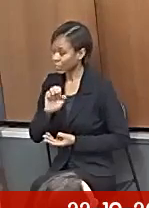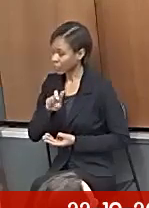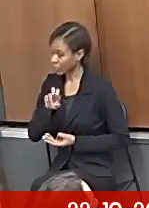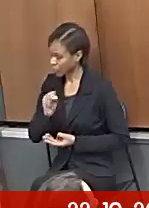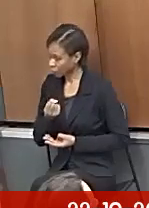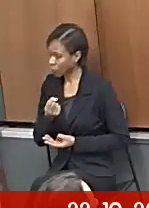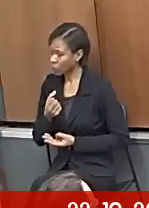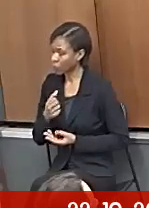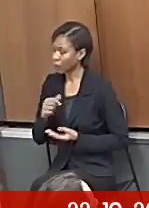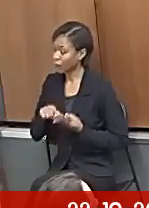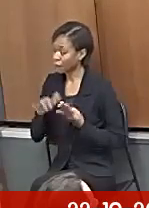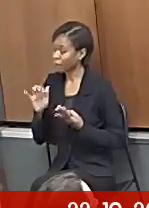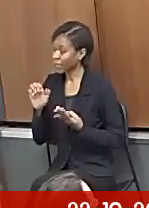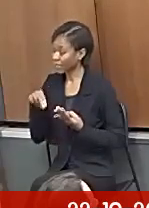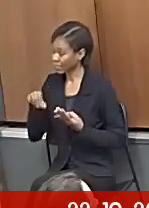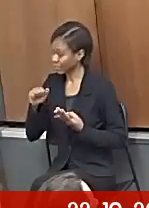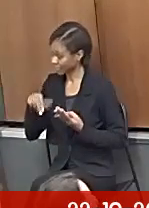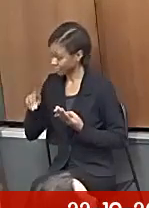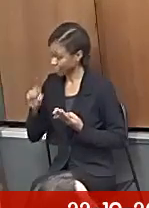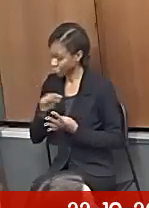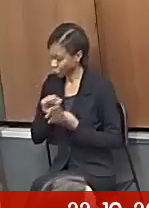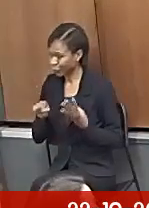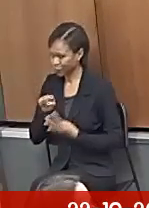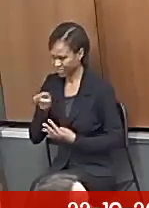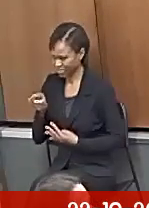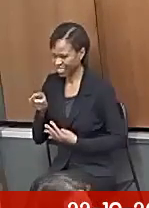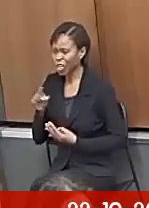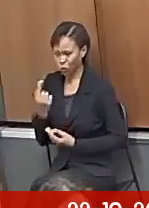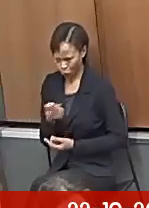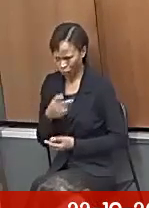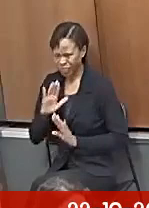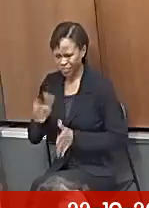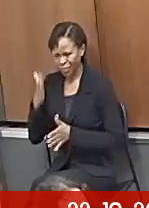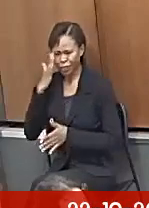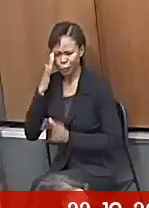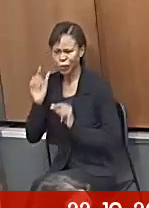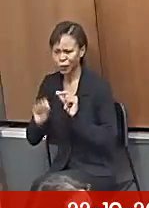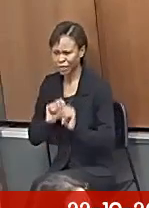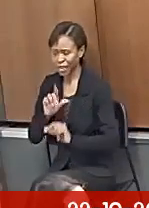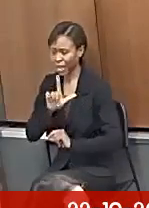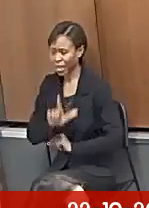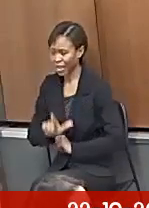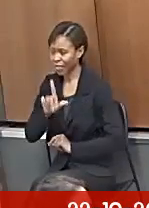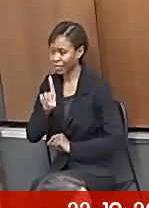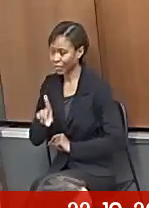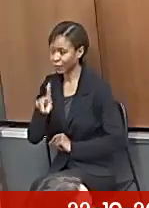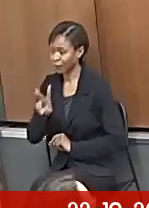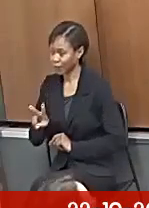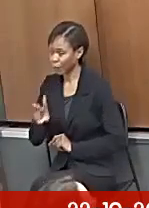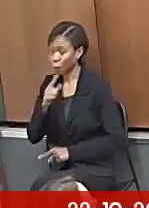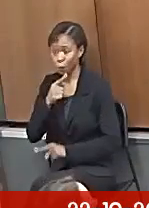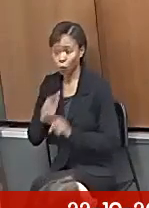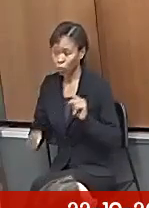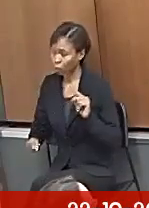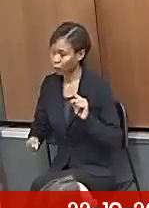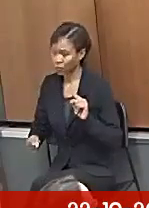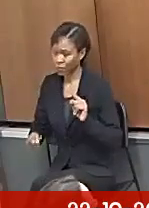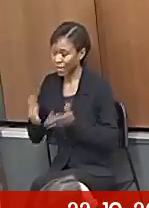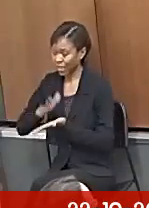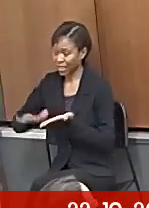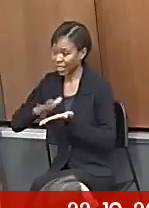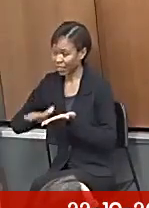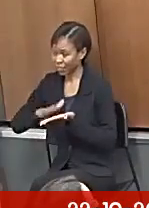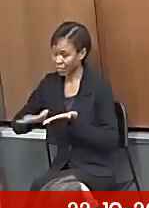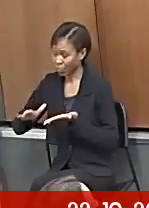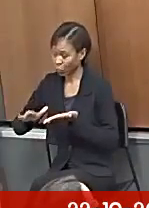ela proíbe qualquer custo extra, qualquer despesa que se tenha com as crianças com deficiência. Além